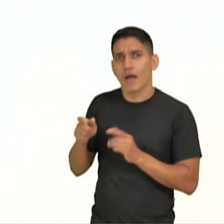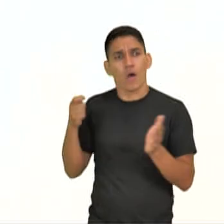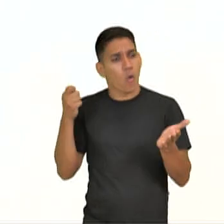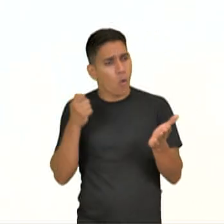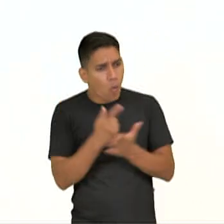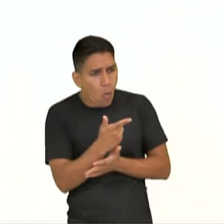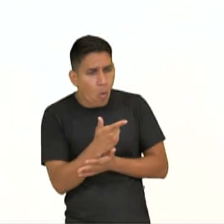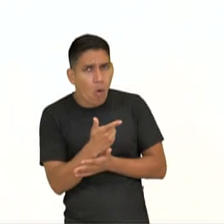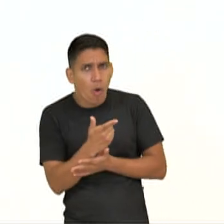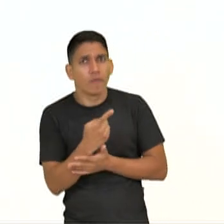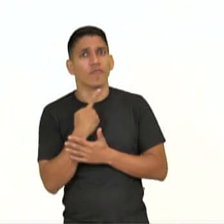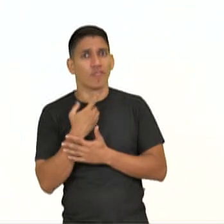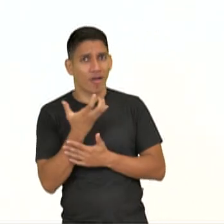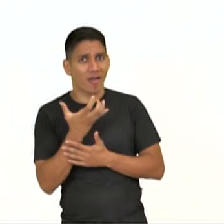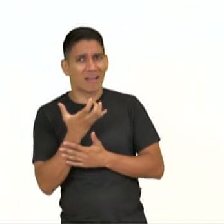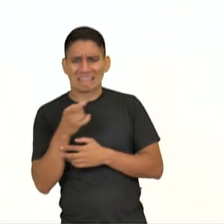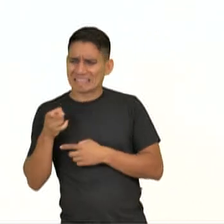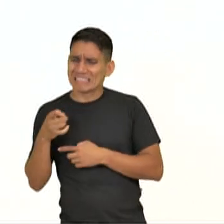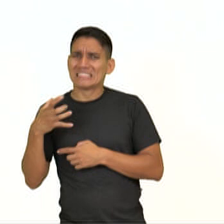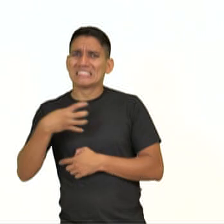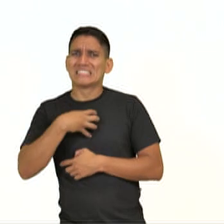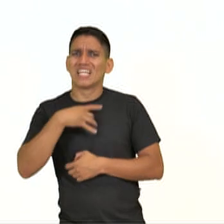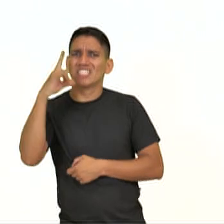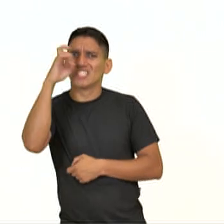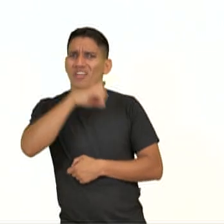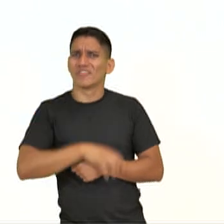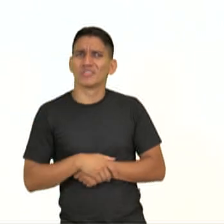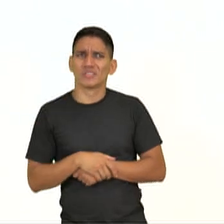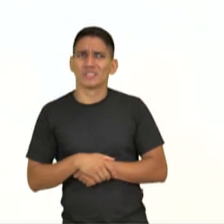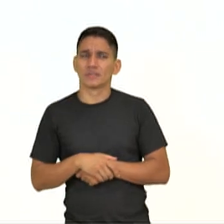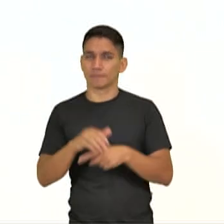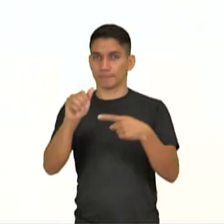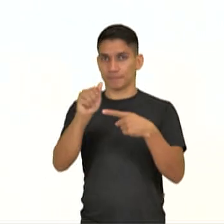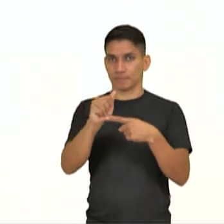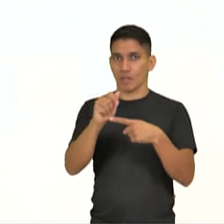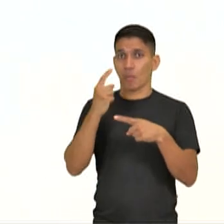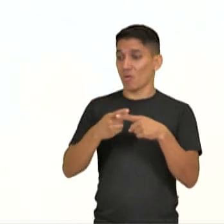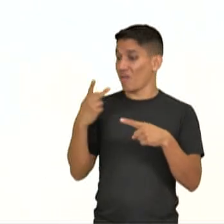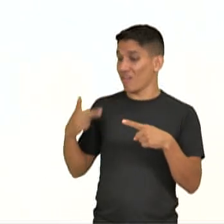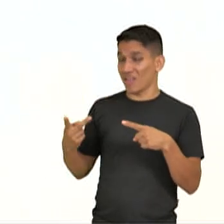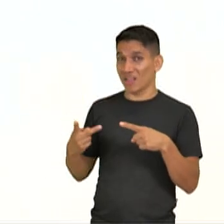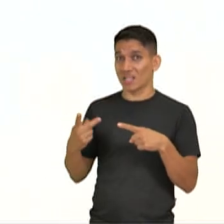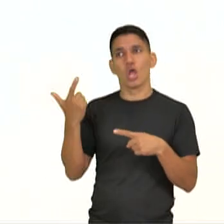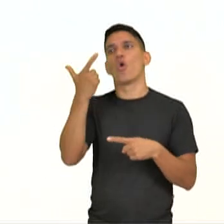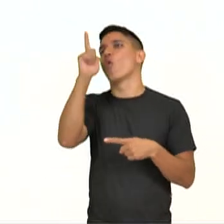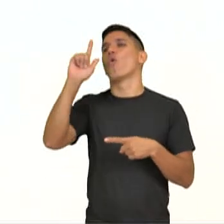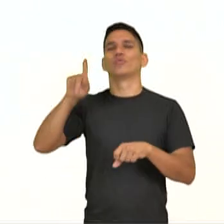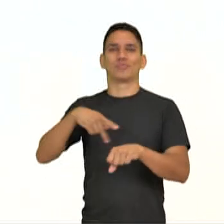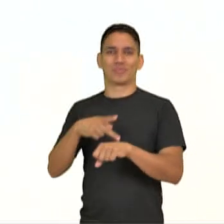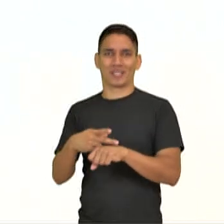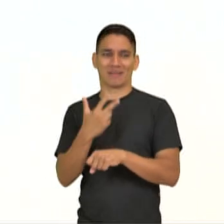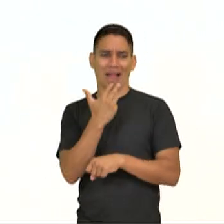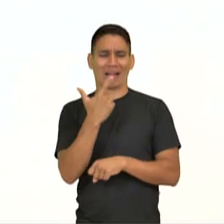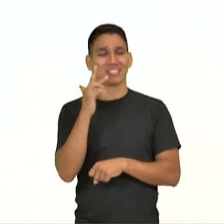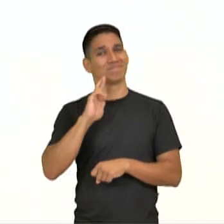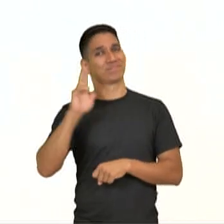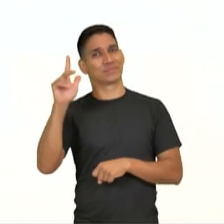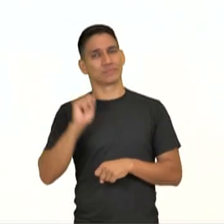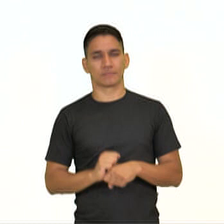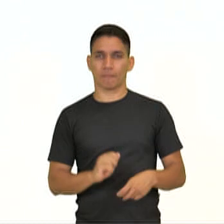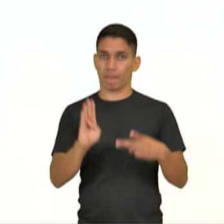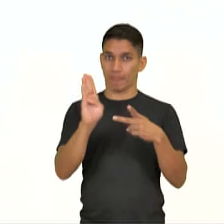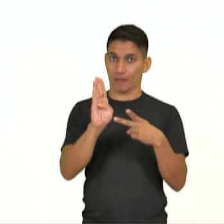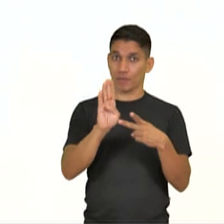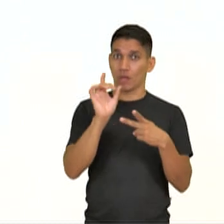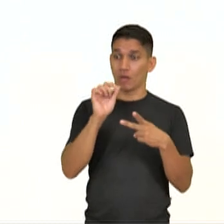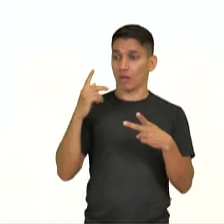tem dificuldade em fazer isso? Alternativa A. Porque ele é estrangeiro e fala um idioma diferente? B. Porque